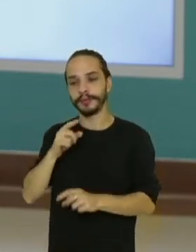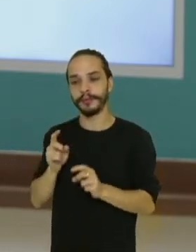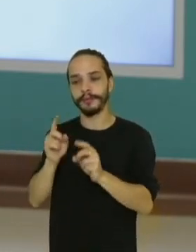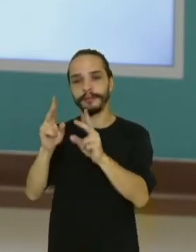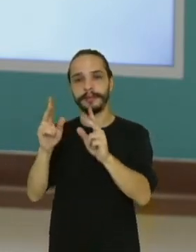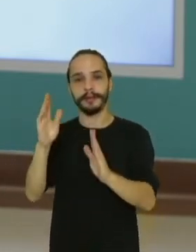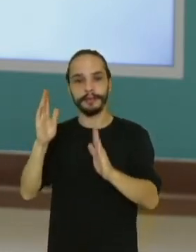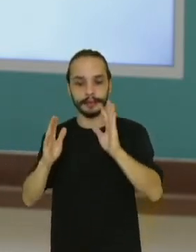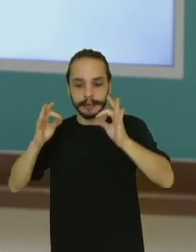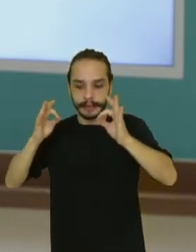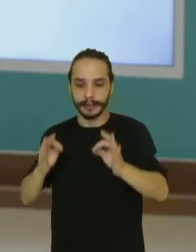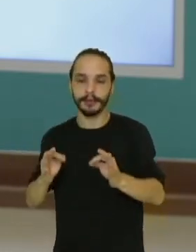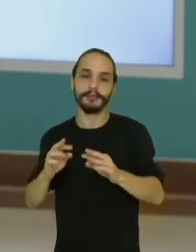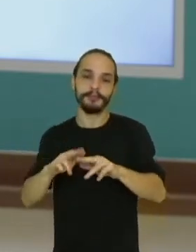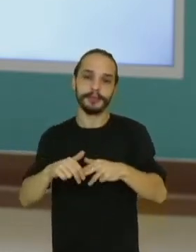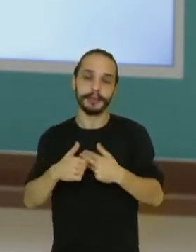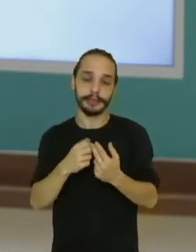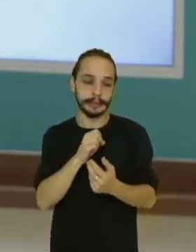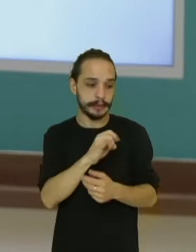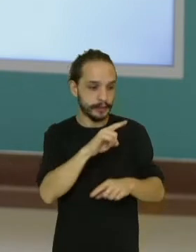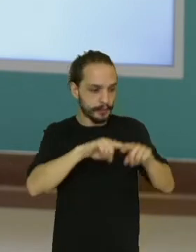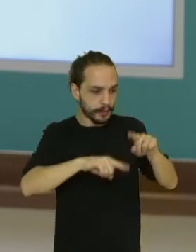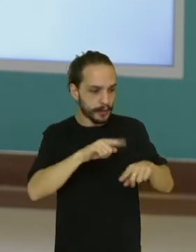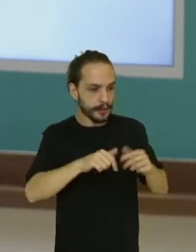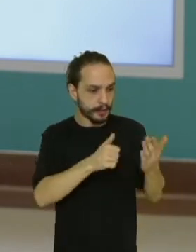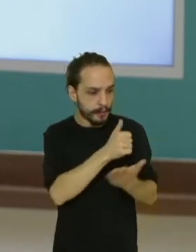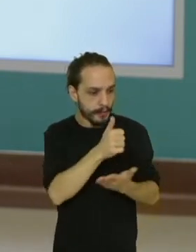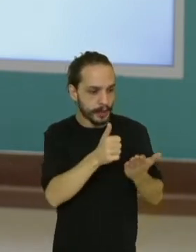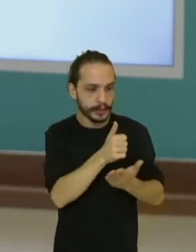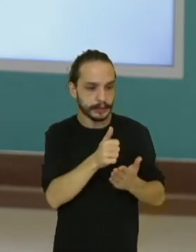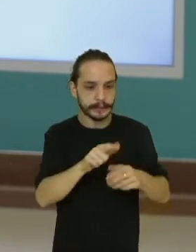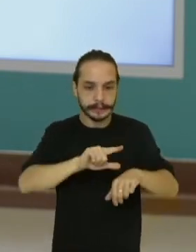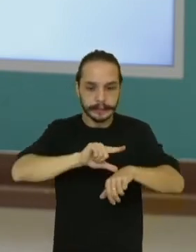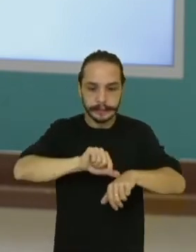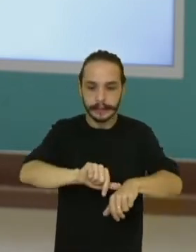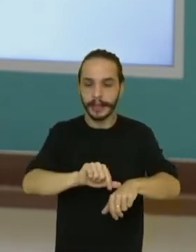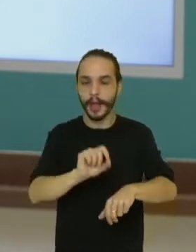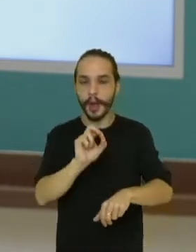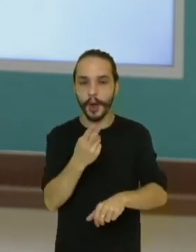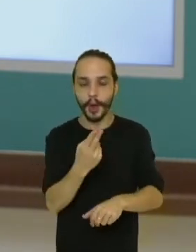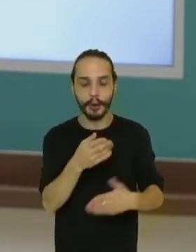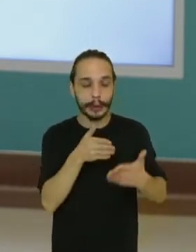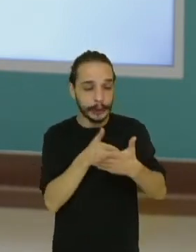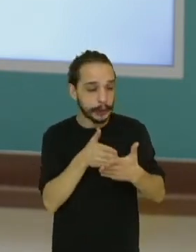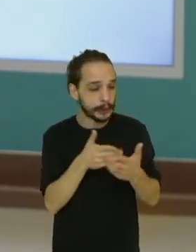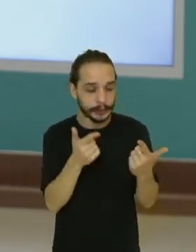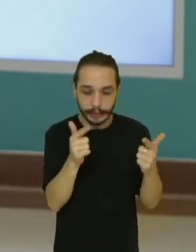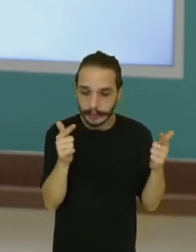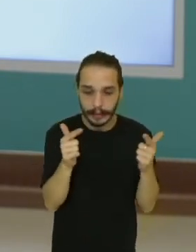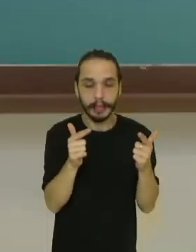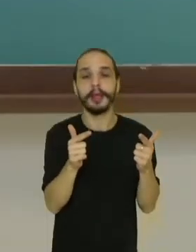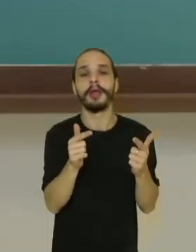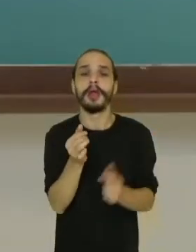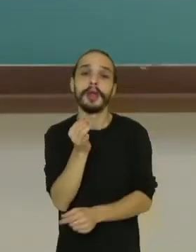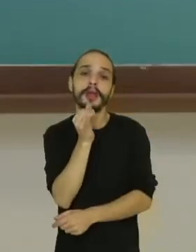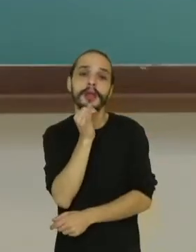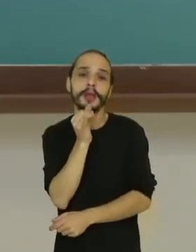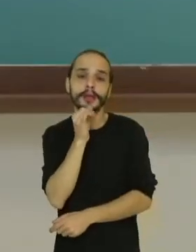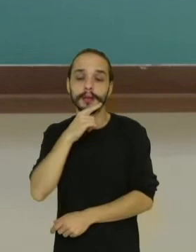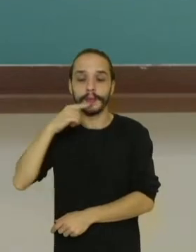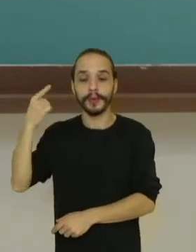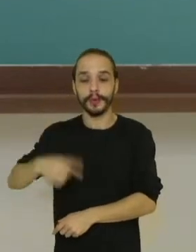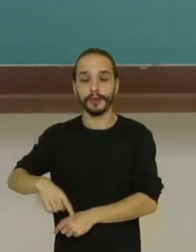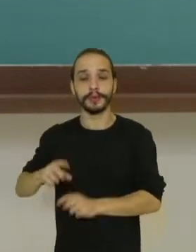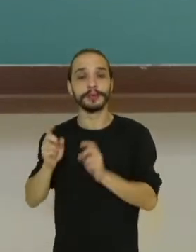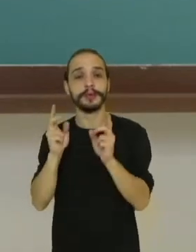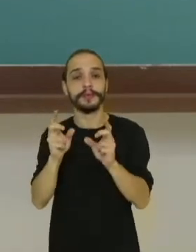prazos adequados. Então, se o fornecedor da matéria-prima atrasa ou não tem o produto, vai ter problemas. Um exemplo, né, a Rússia é um grande